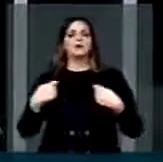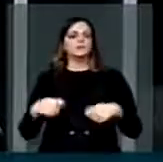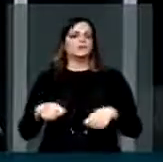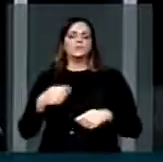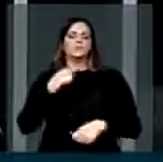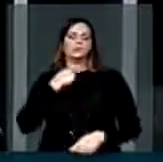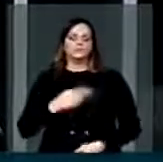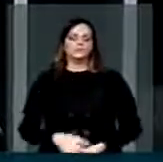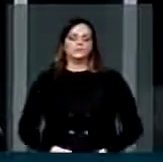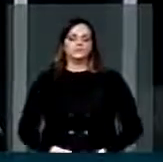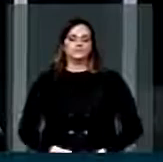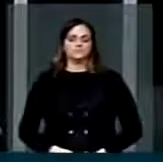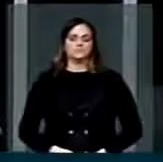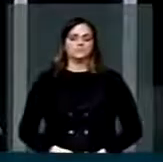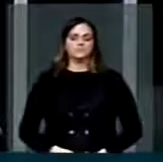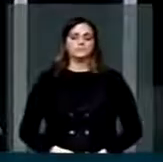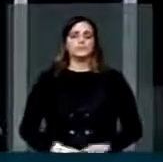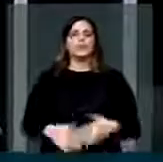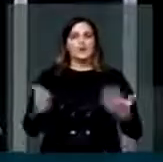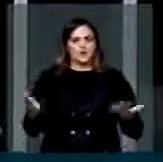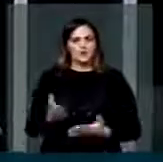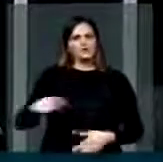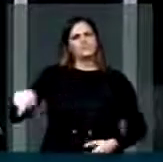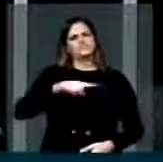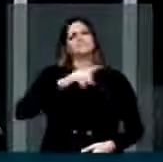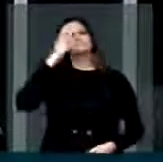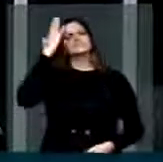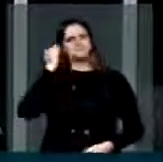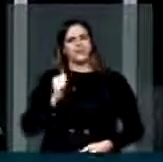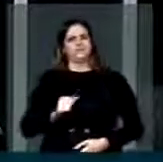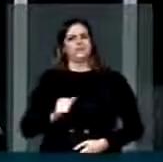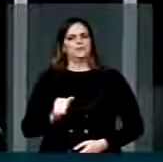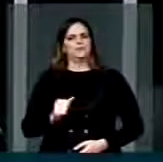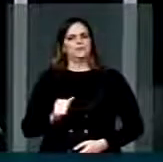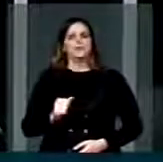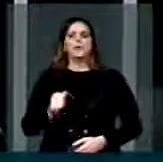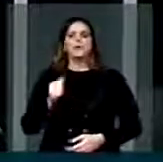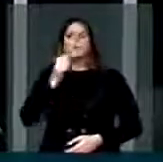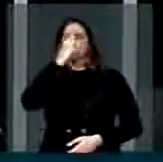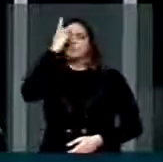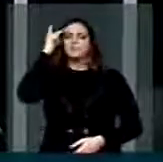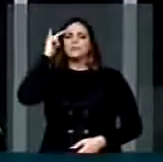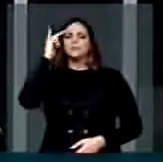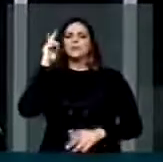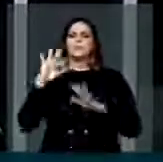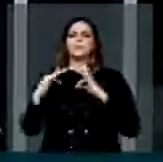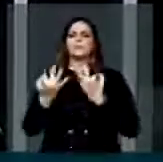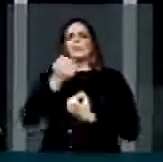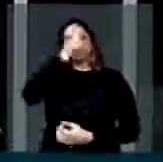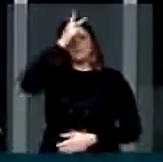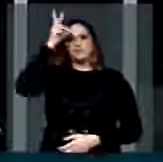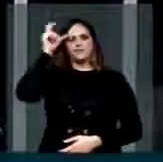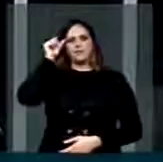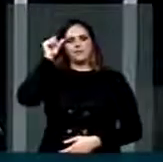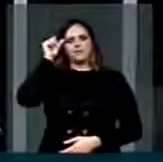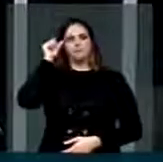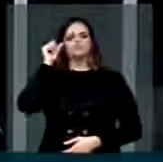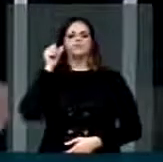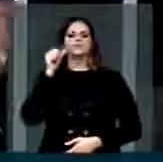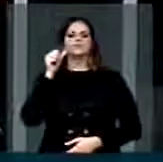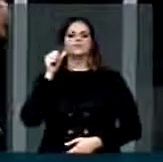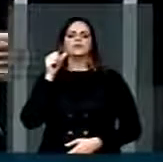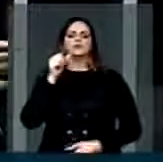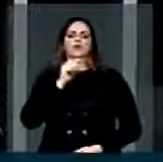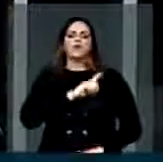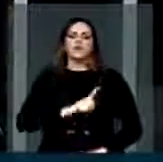candidatos. Hoje, como todo mundo sabe, parente de prefeito até o 2º grau, parente de governadores